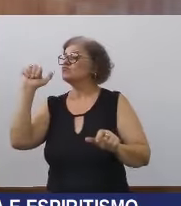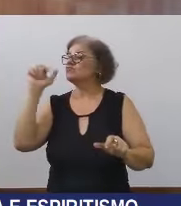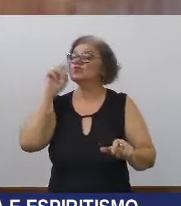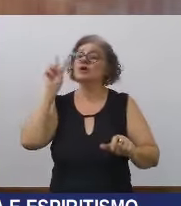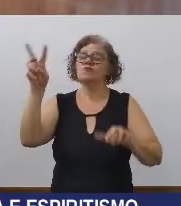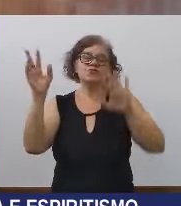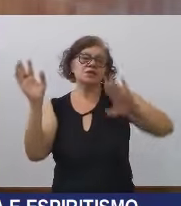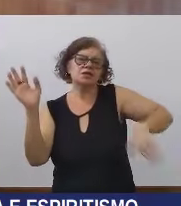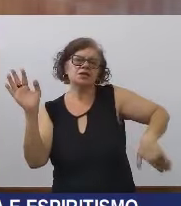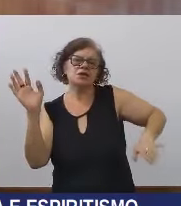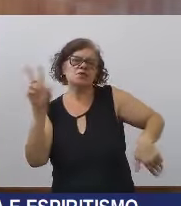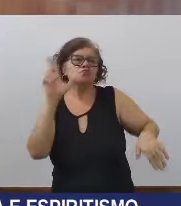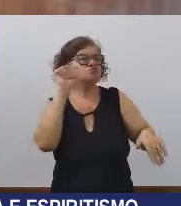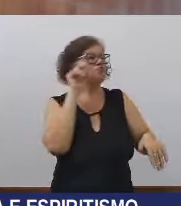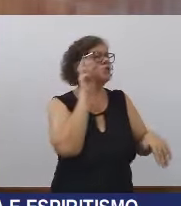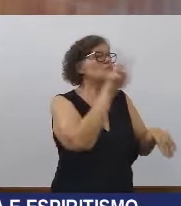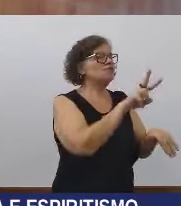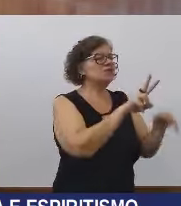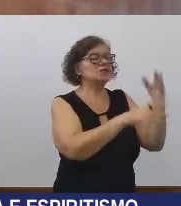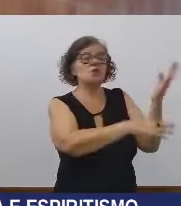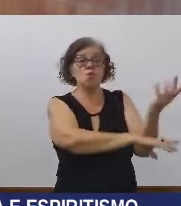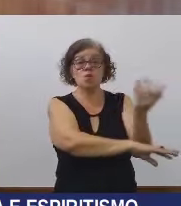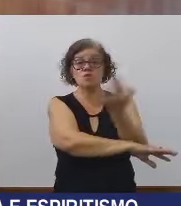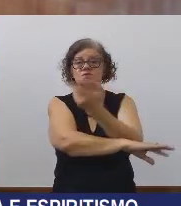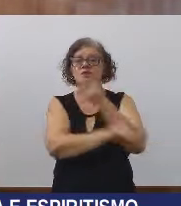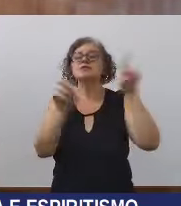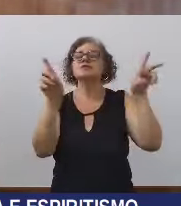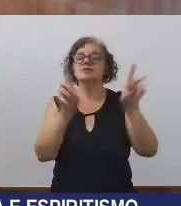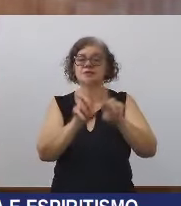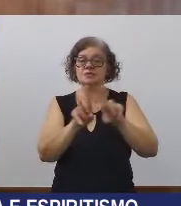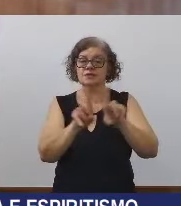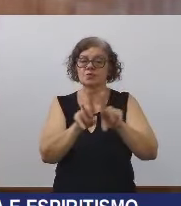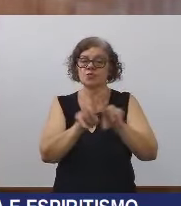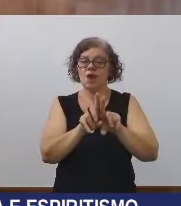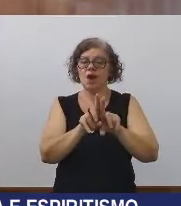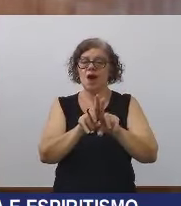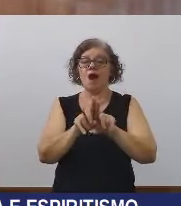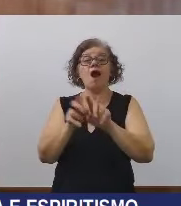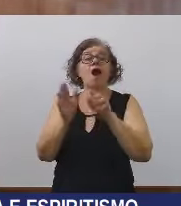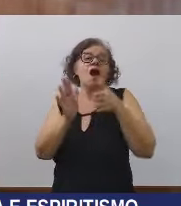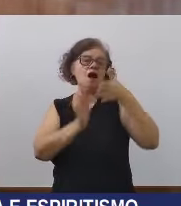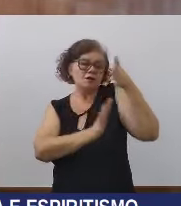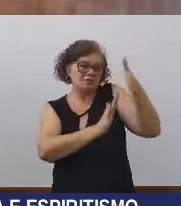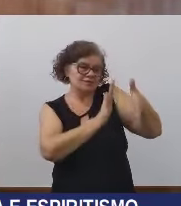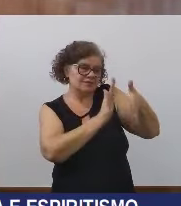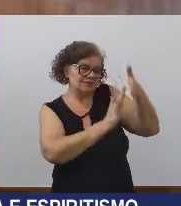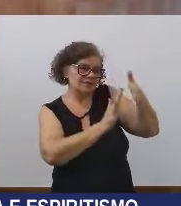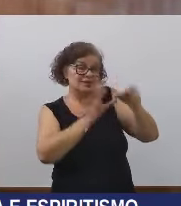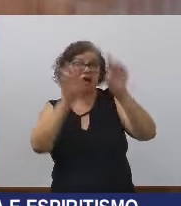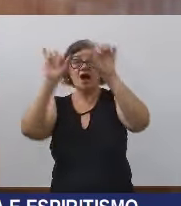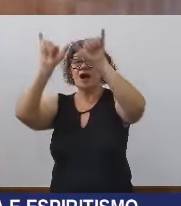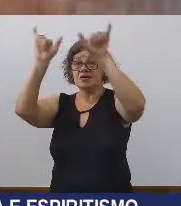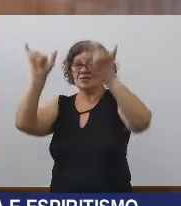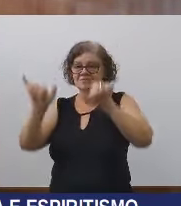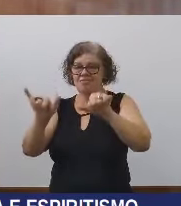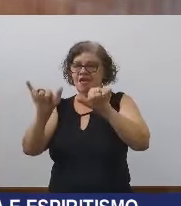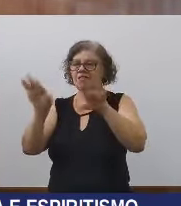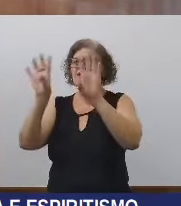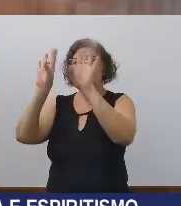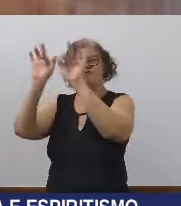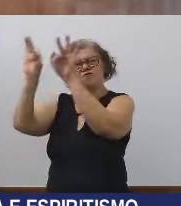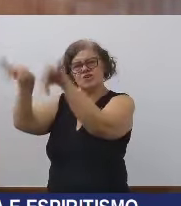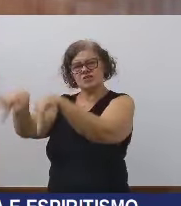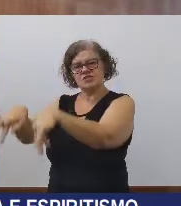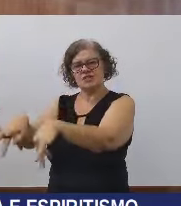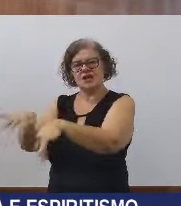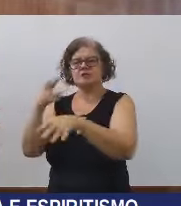as praias e nem as florestas. Aquelas que passaram com a janelinha fechada, distraídos.